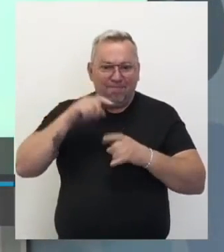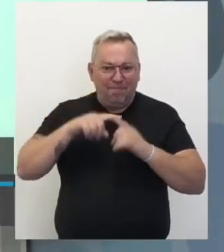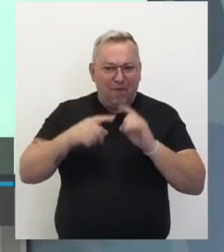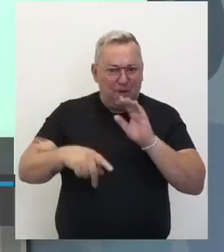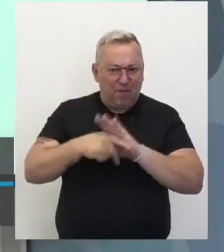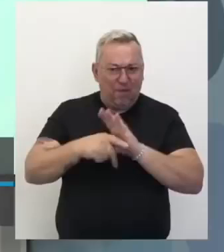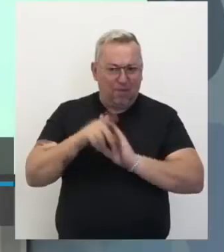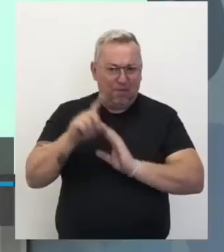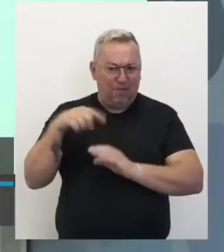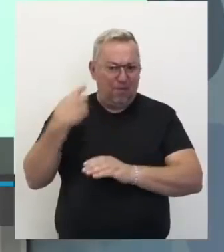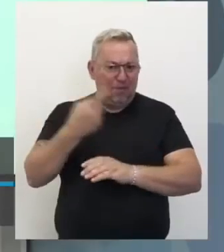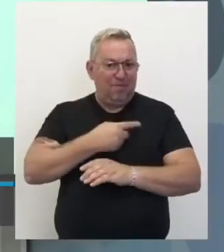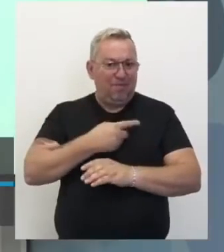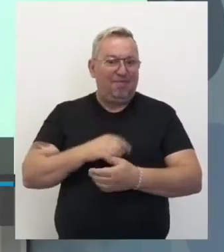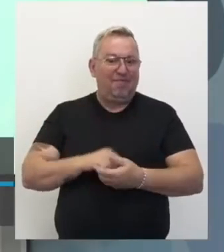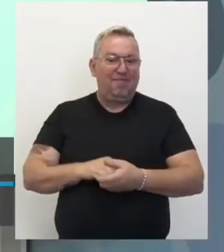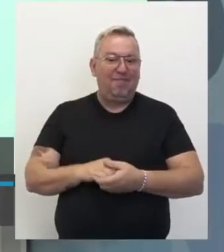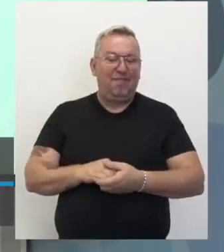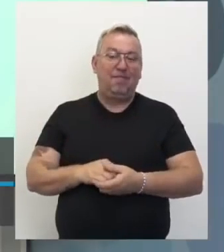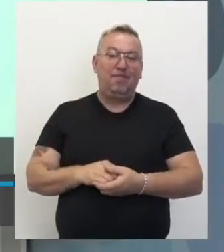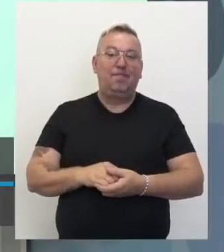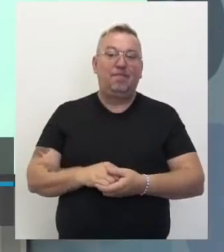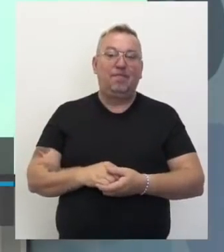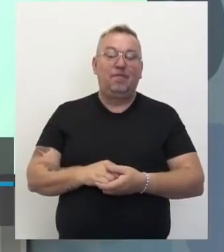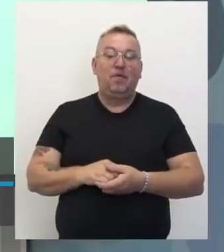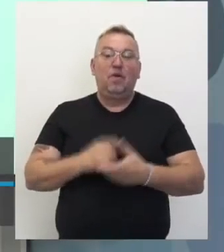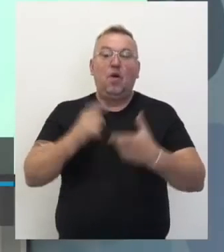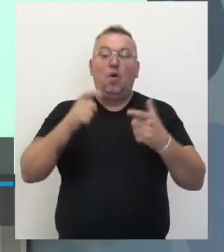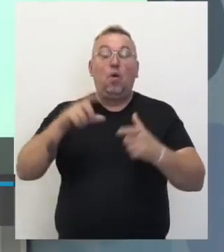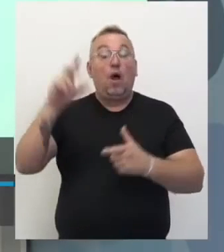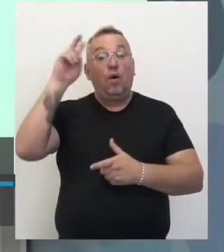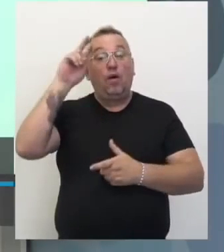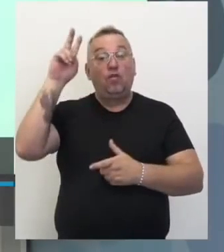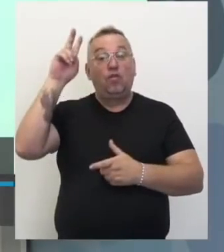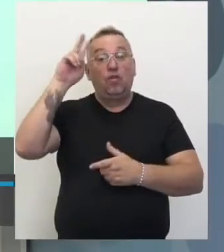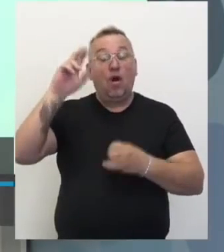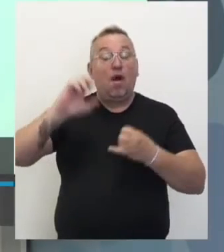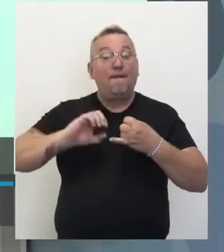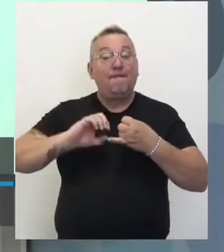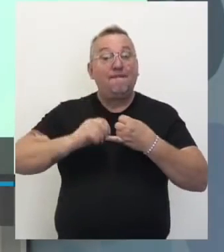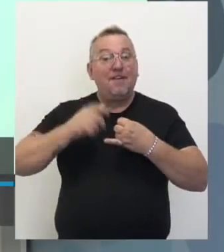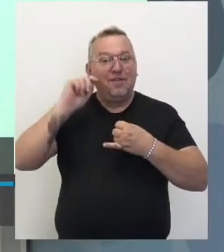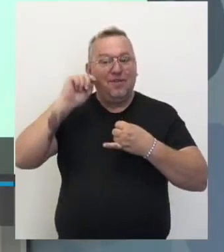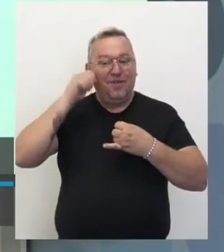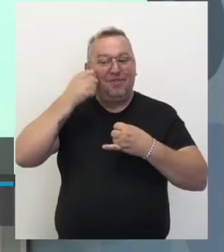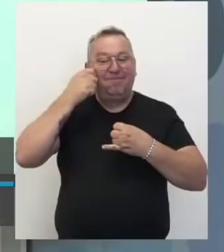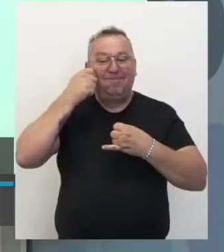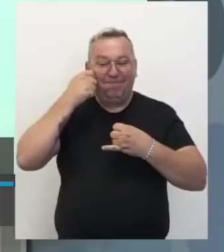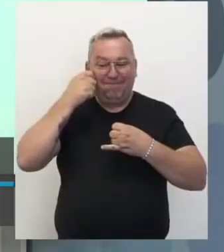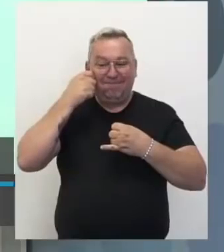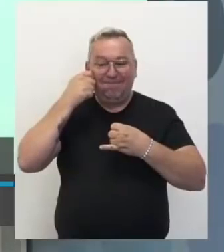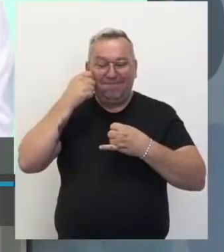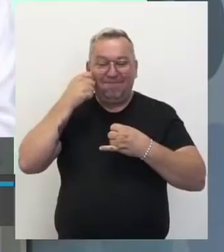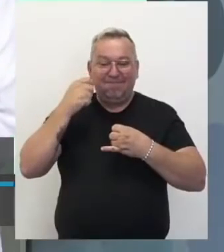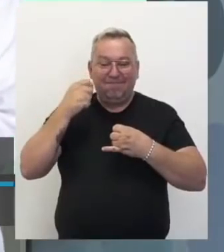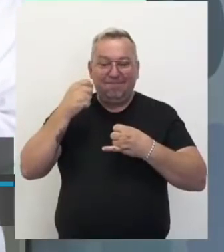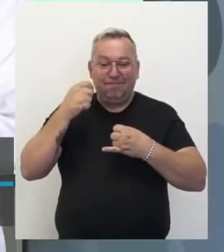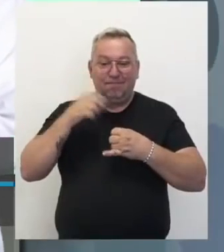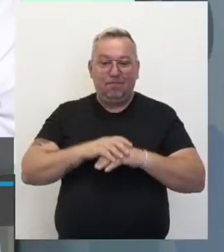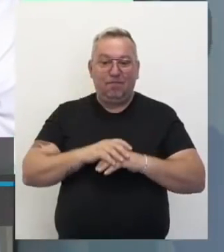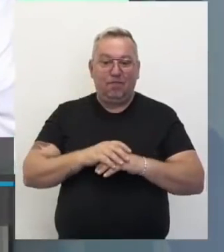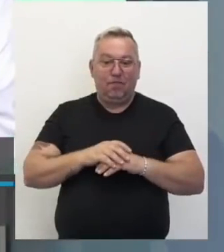da gente isso aí? E aí, a feijoada, qual que é a história da feijoada, né? Vamos ver aqui. Campinas,